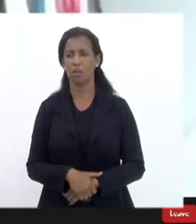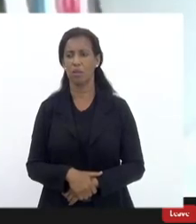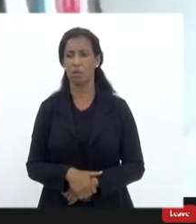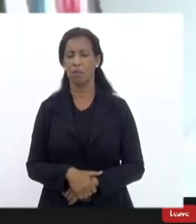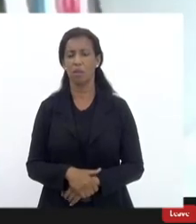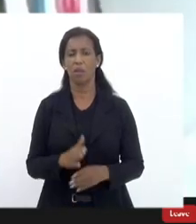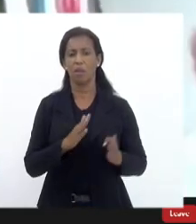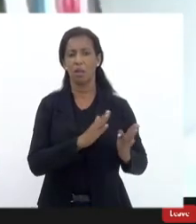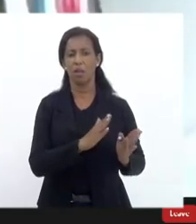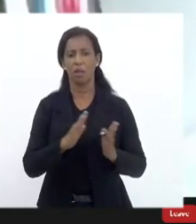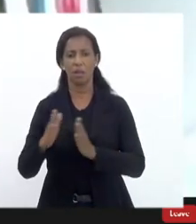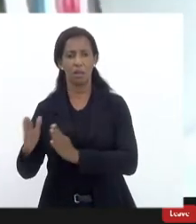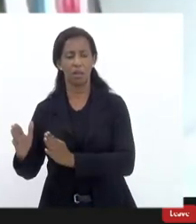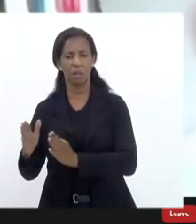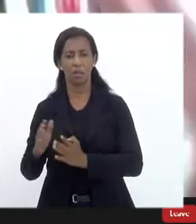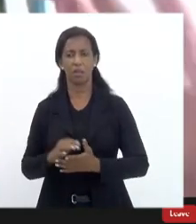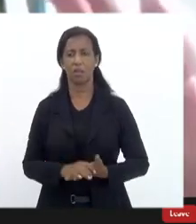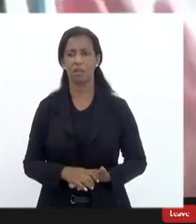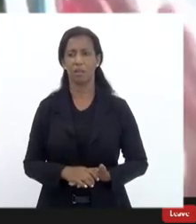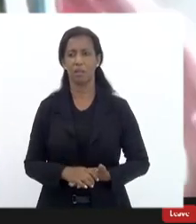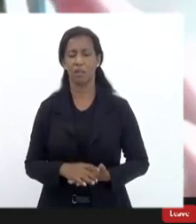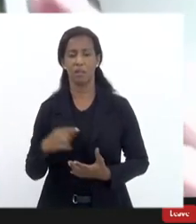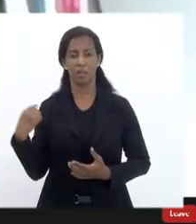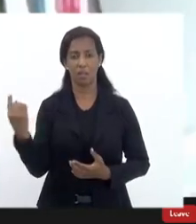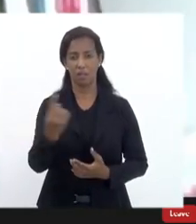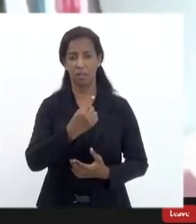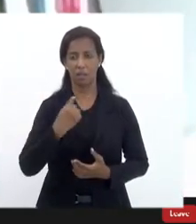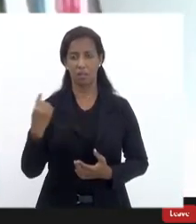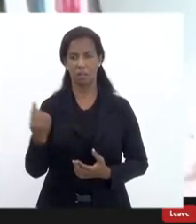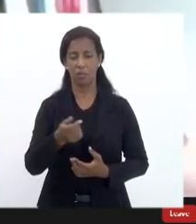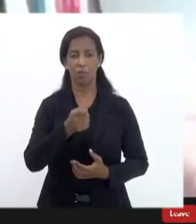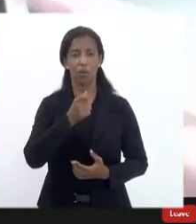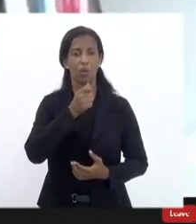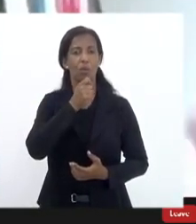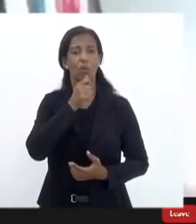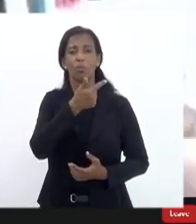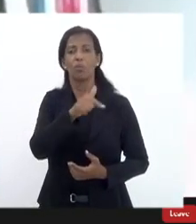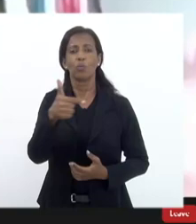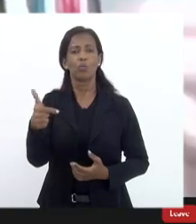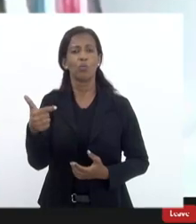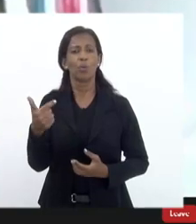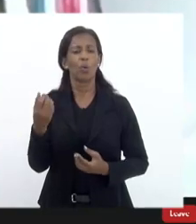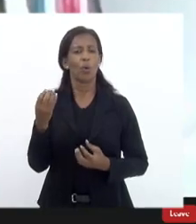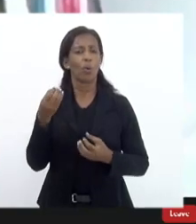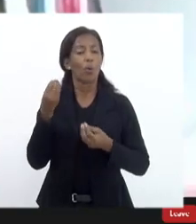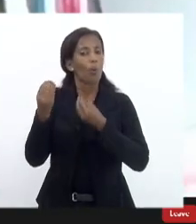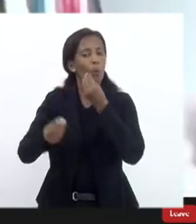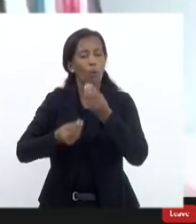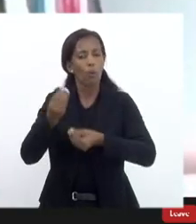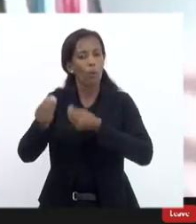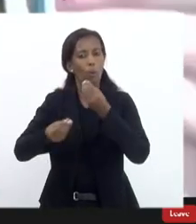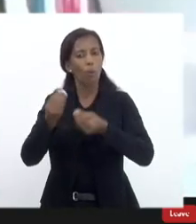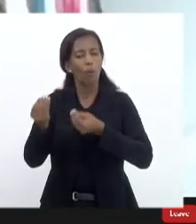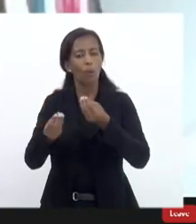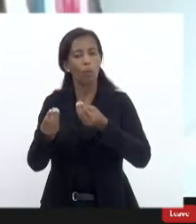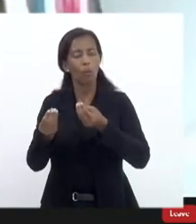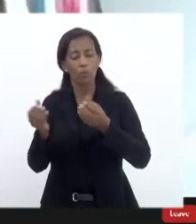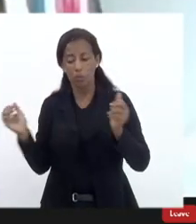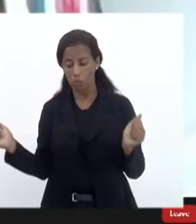num período em que nós não temos tantas condições de